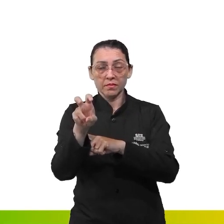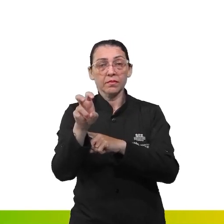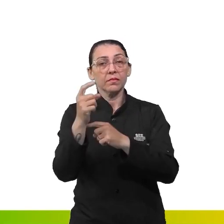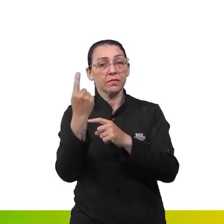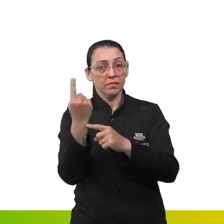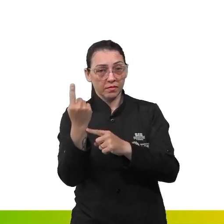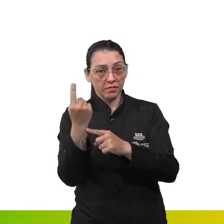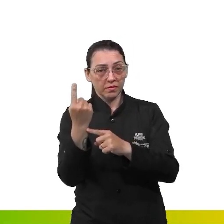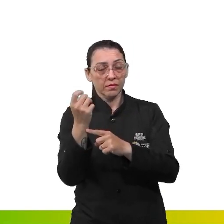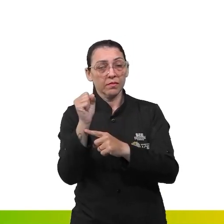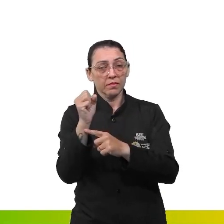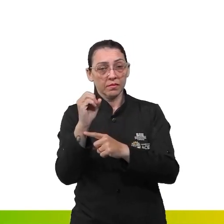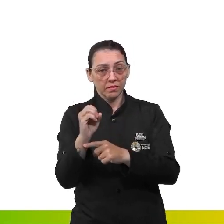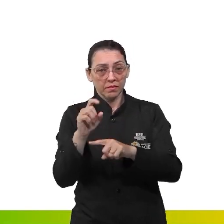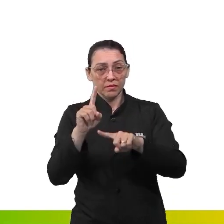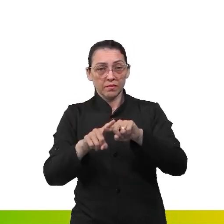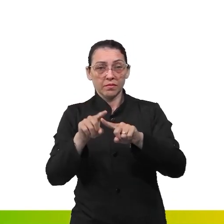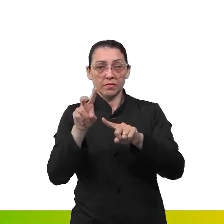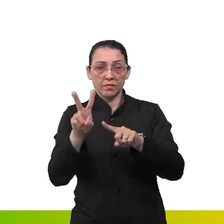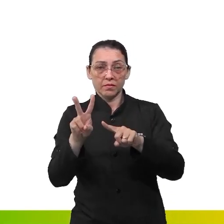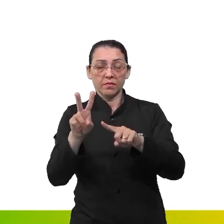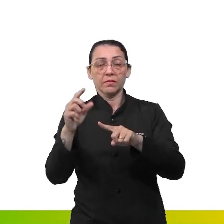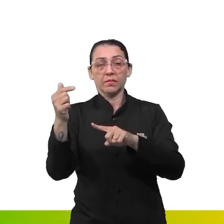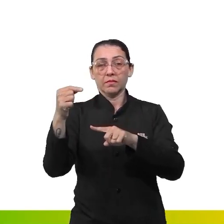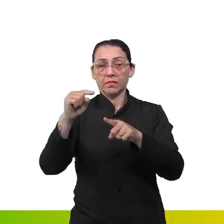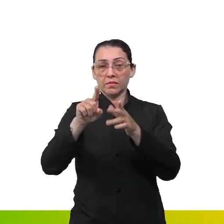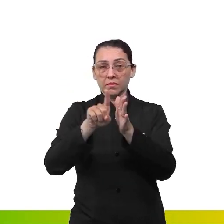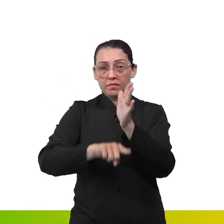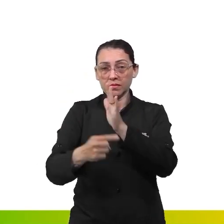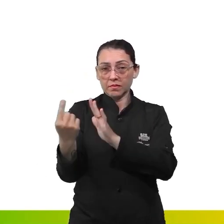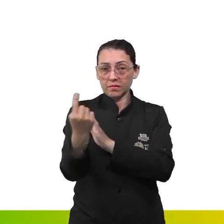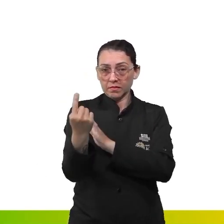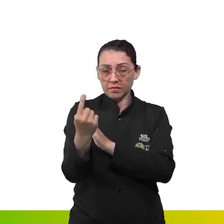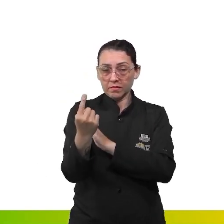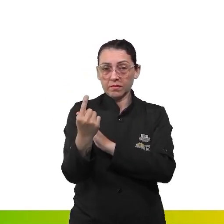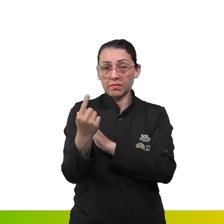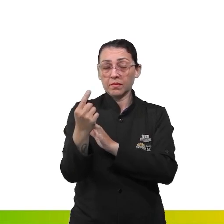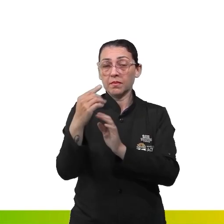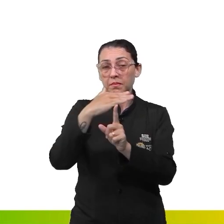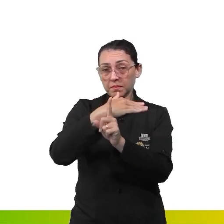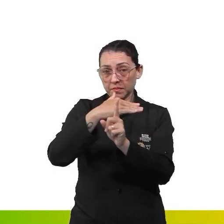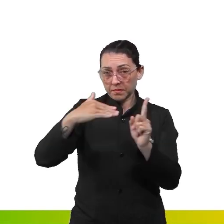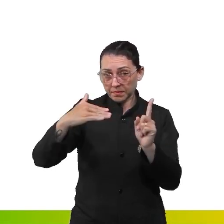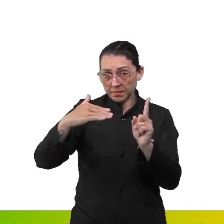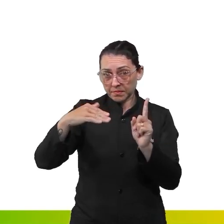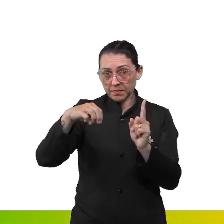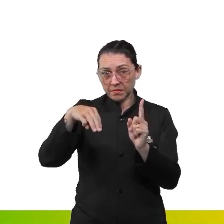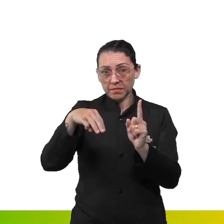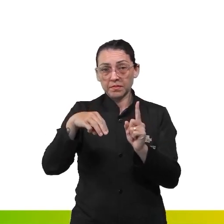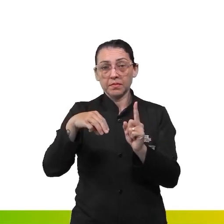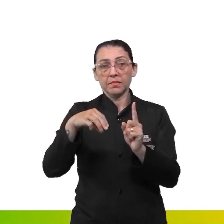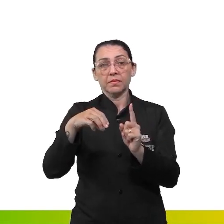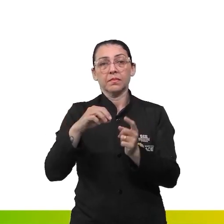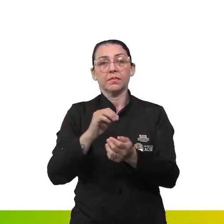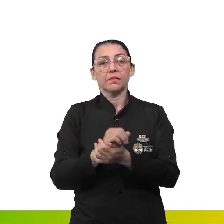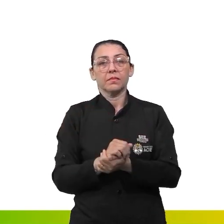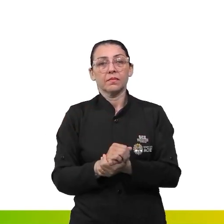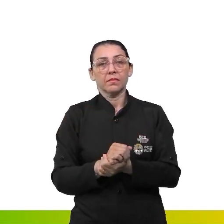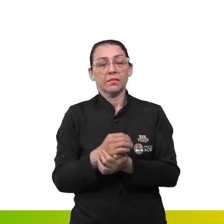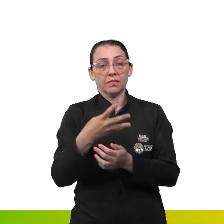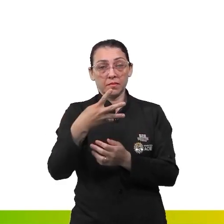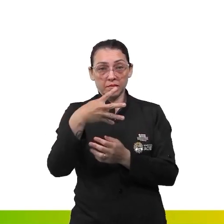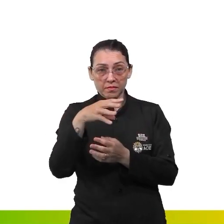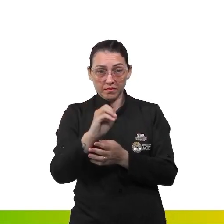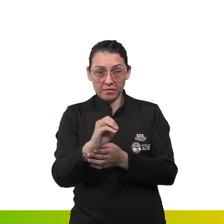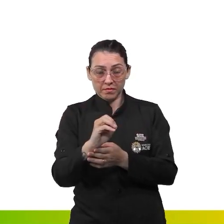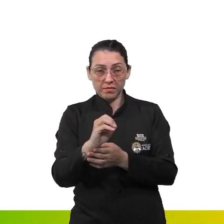1. Dá 80 vezes 2 elevado a menos 1. Mais 2 elevado a menos 1 é meio. Então, isso aqui vai dar